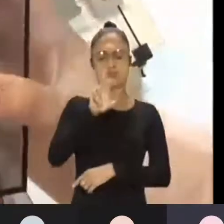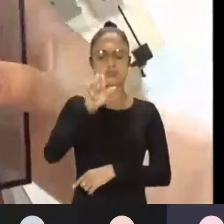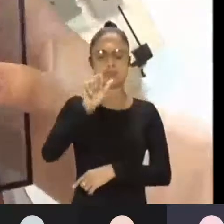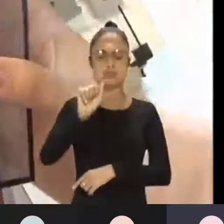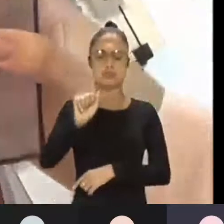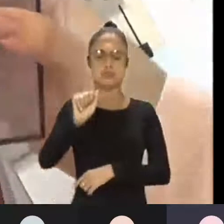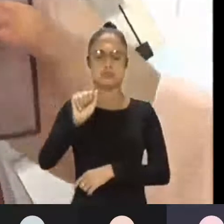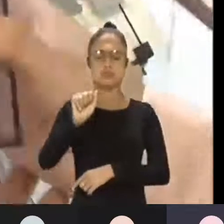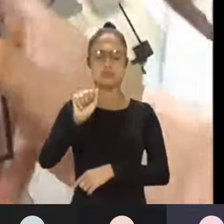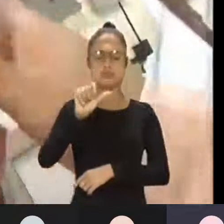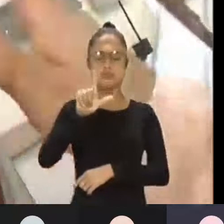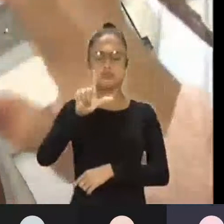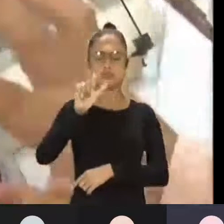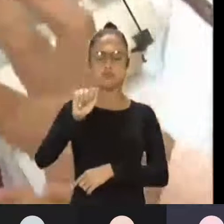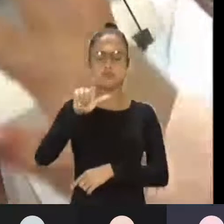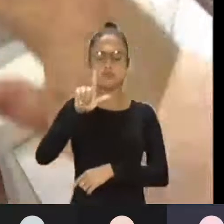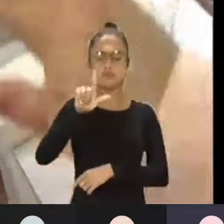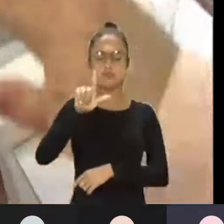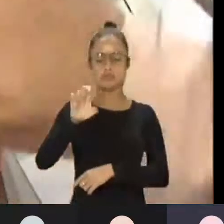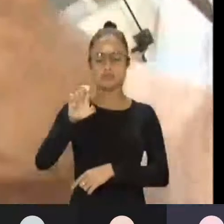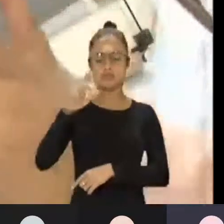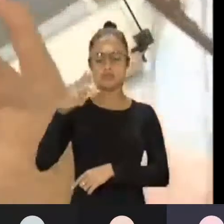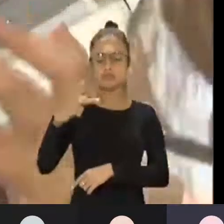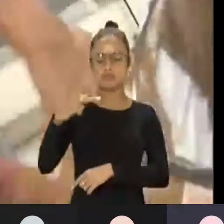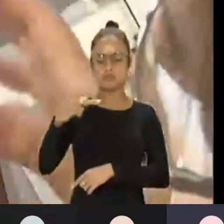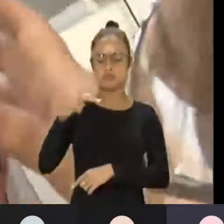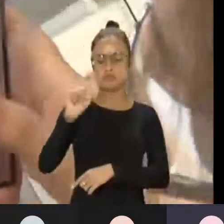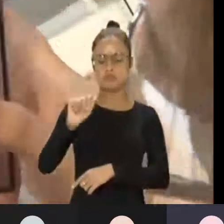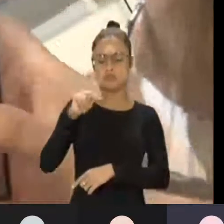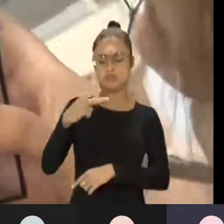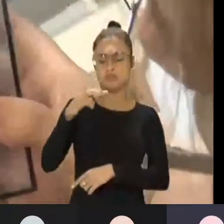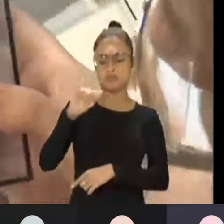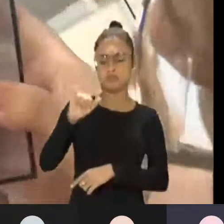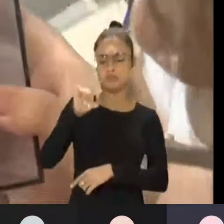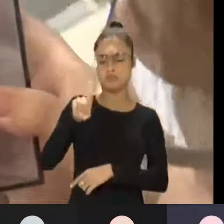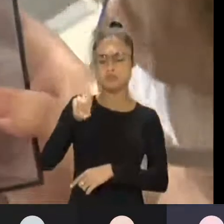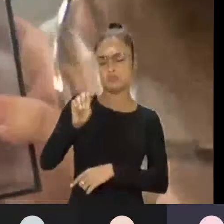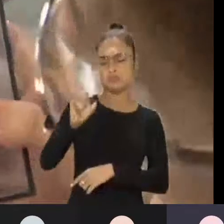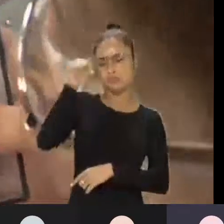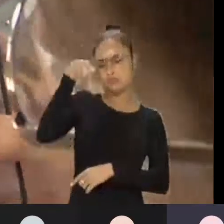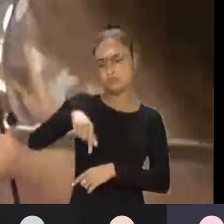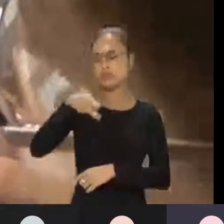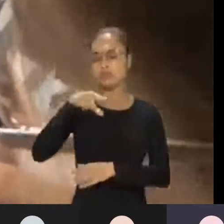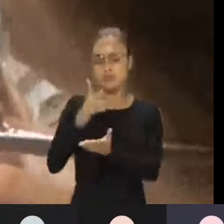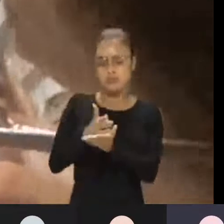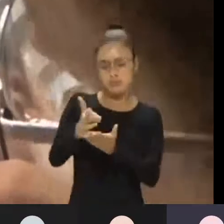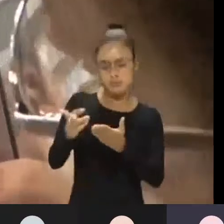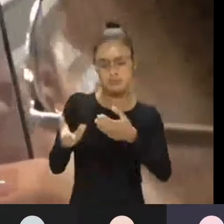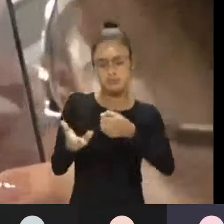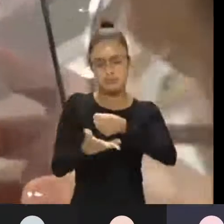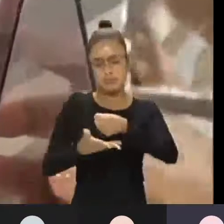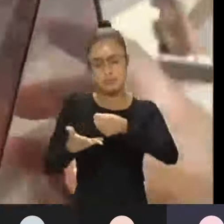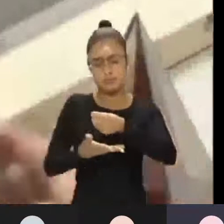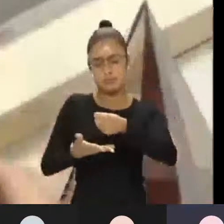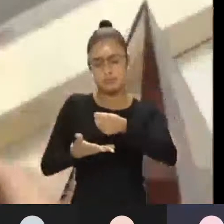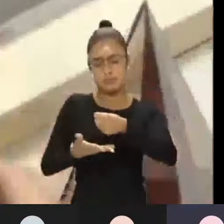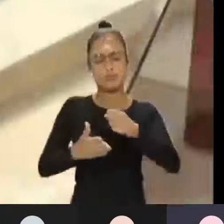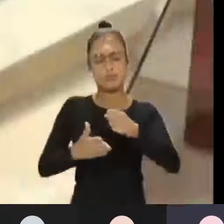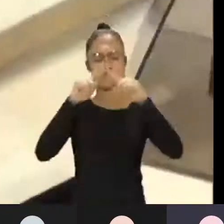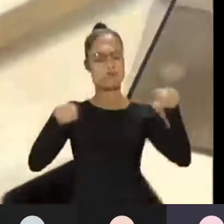parte inferior e uma parte superior, nas laterais sempre vai formar retângulo, mesmo que a base seja